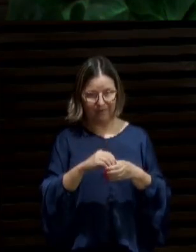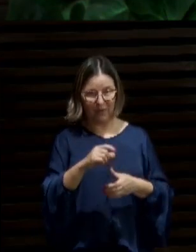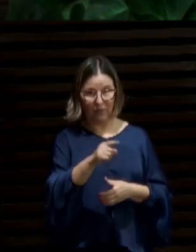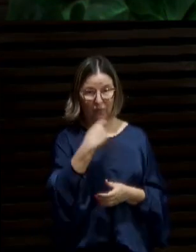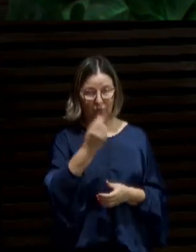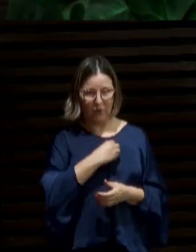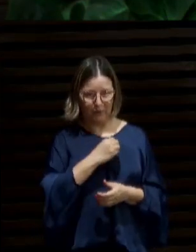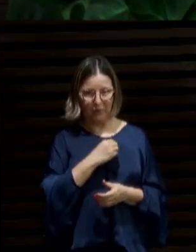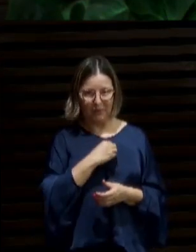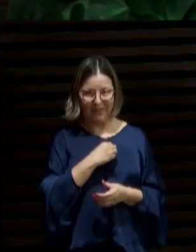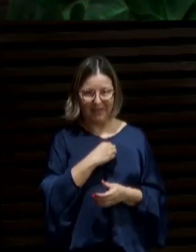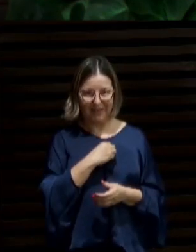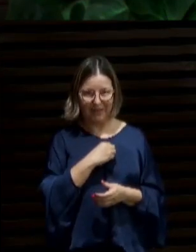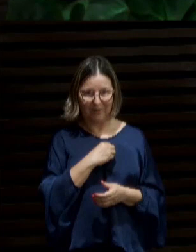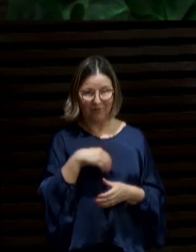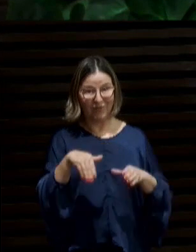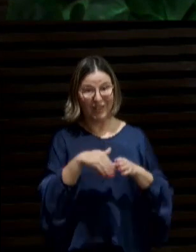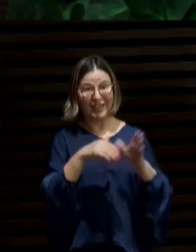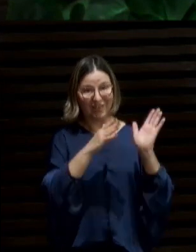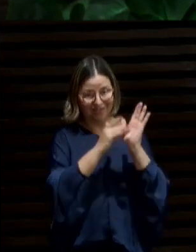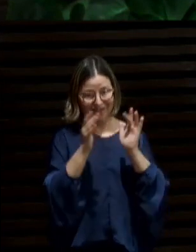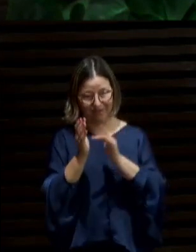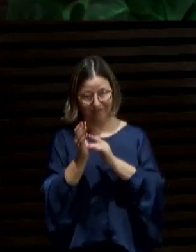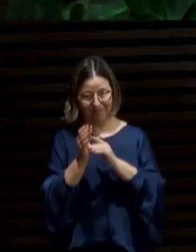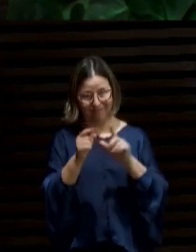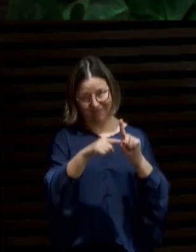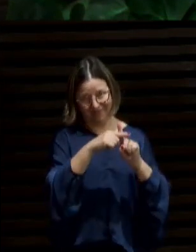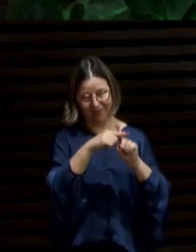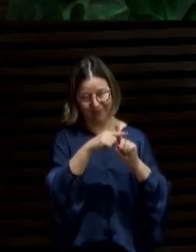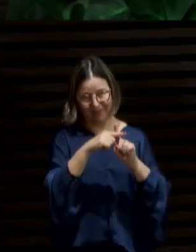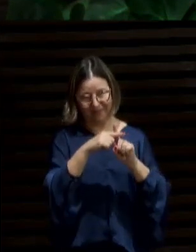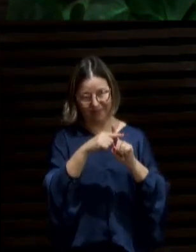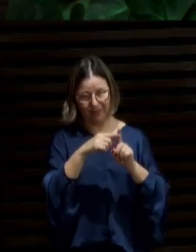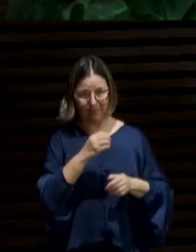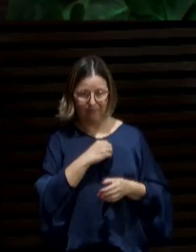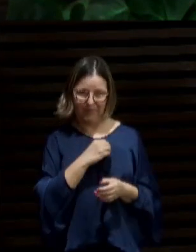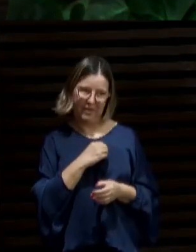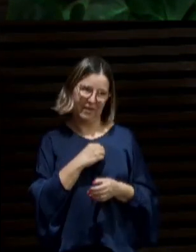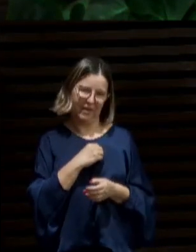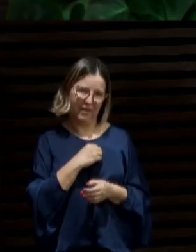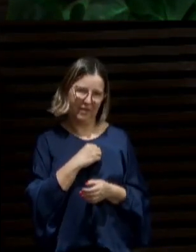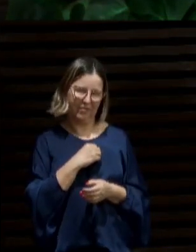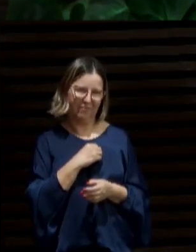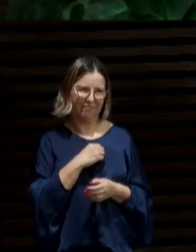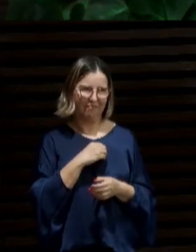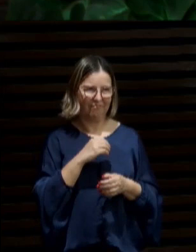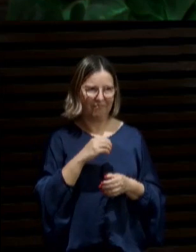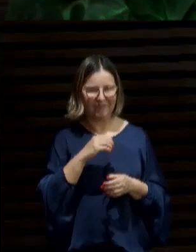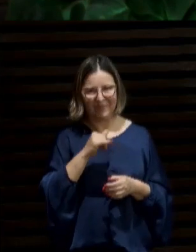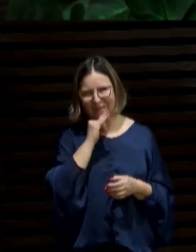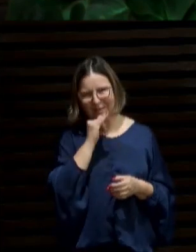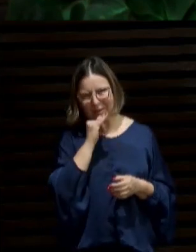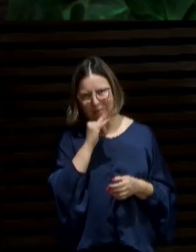iniquidade singular, nós todos plural. A iniquidade do Márcio